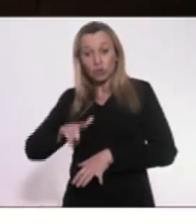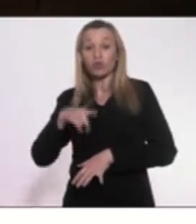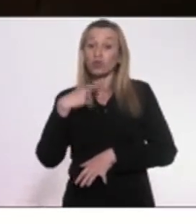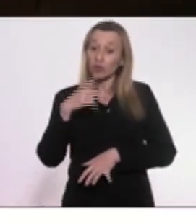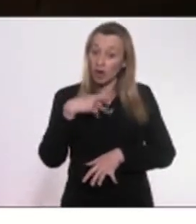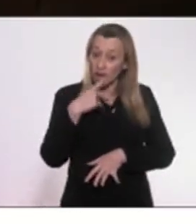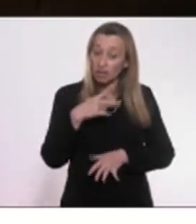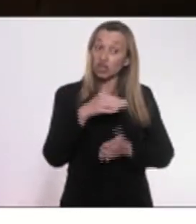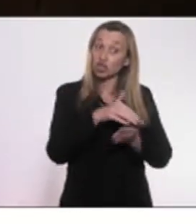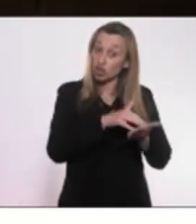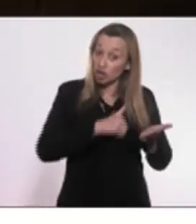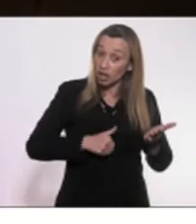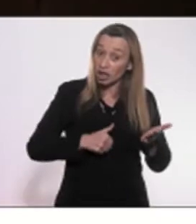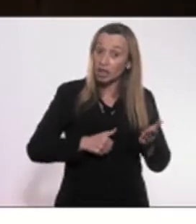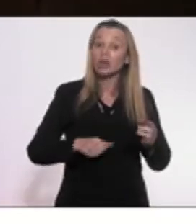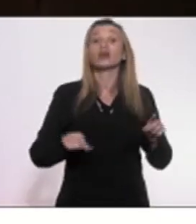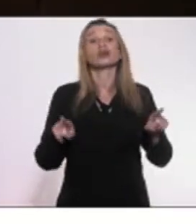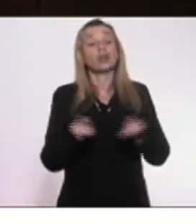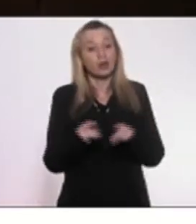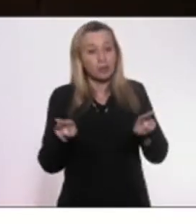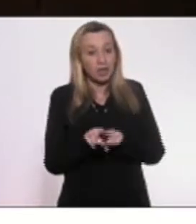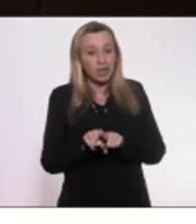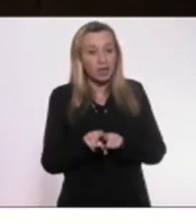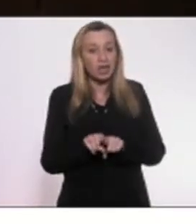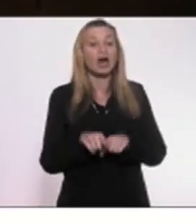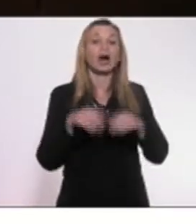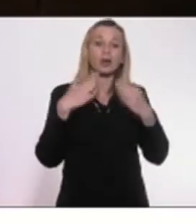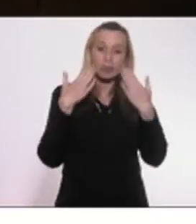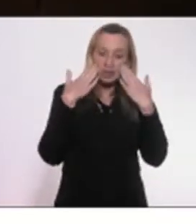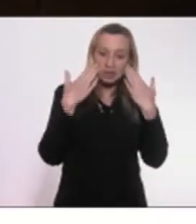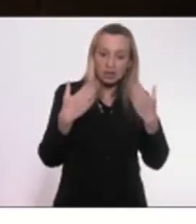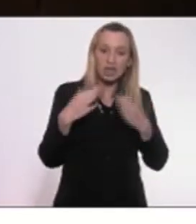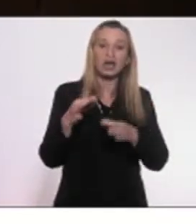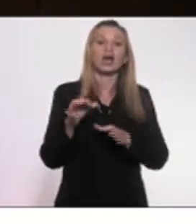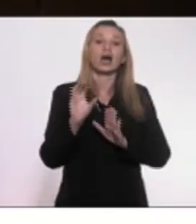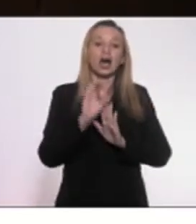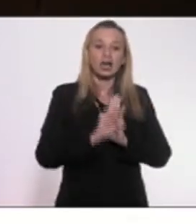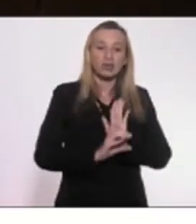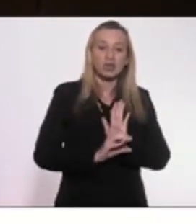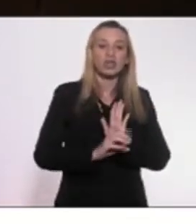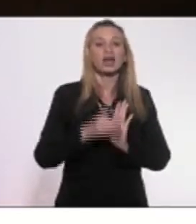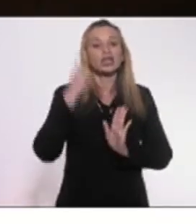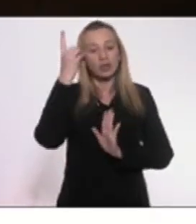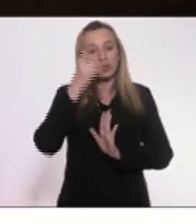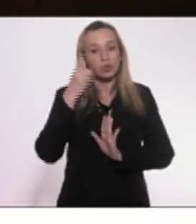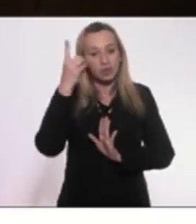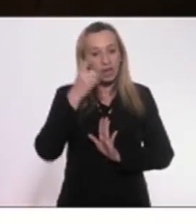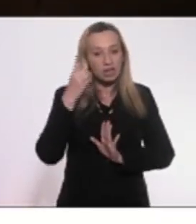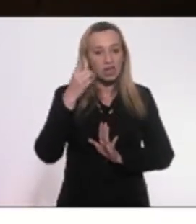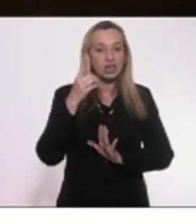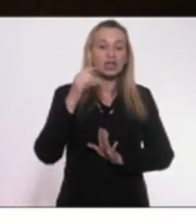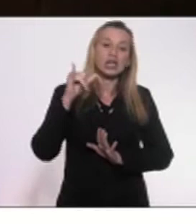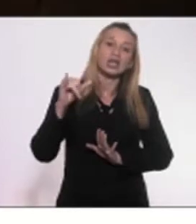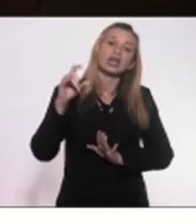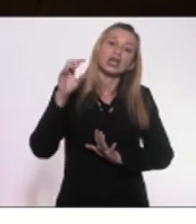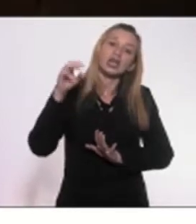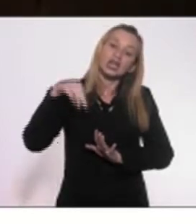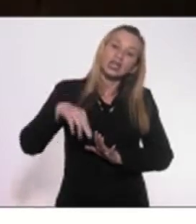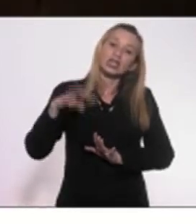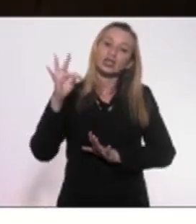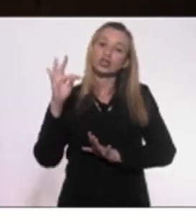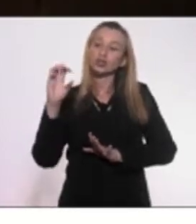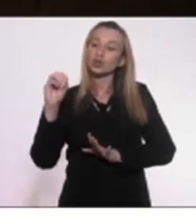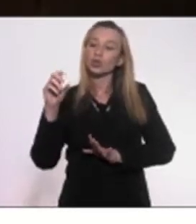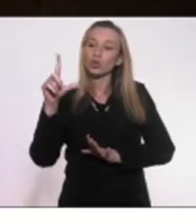que as retirei, assim como apresentei a emenda a uma deputada intolerante, que mais